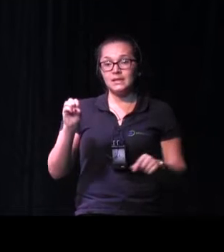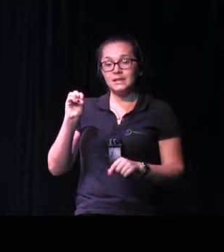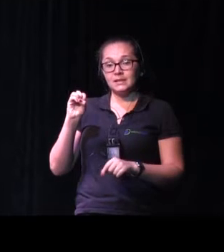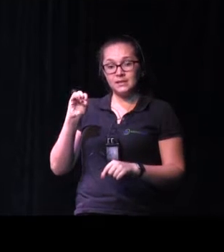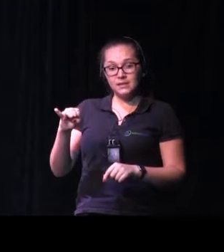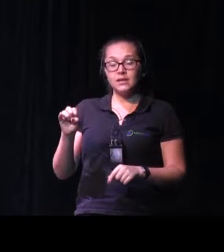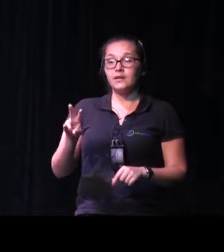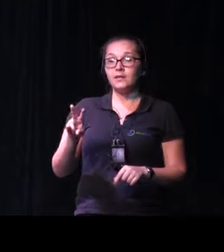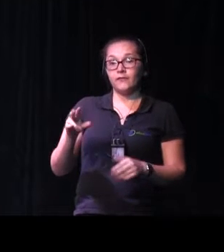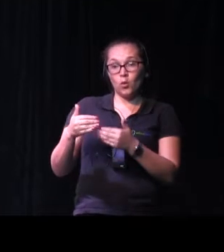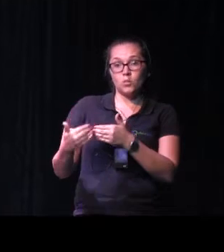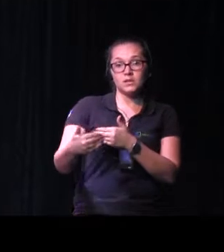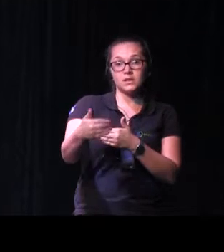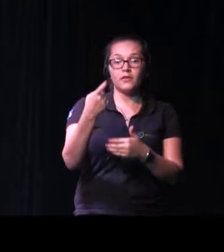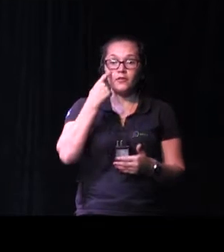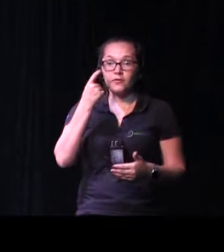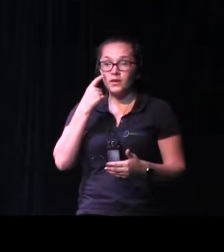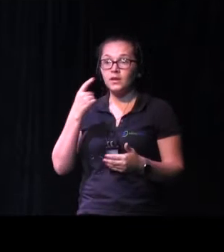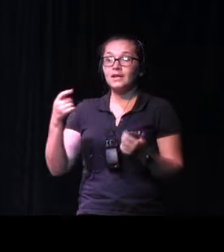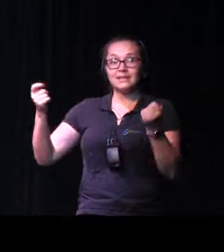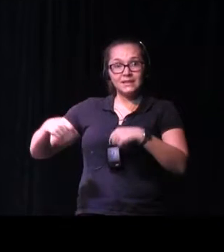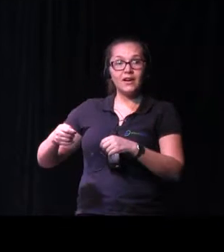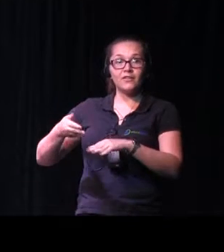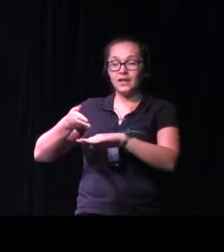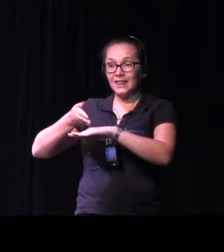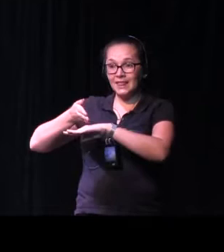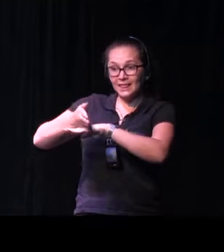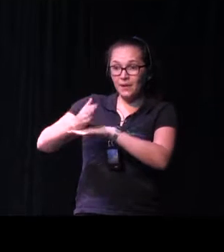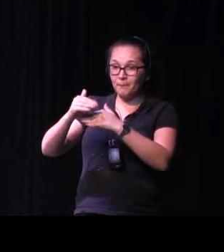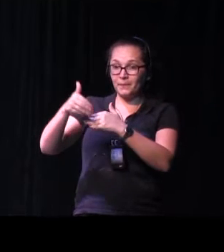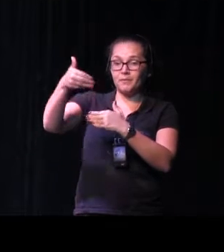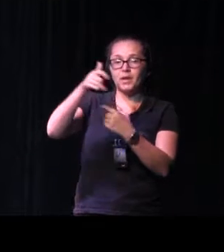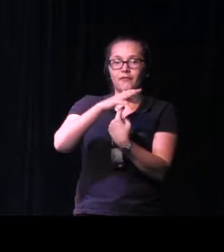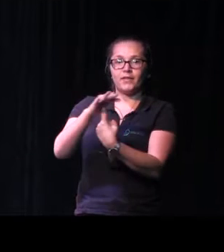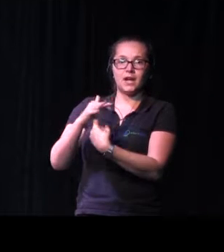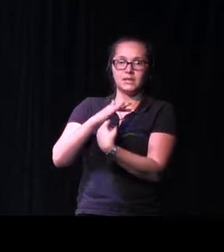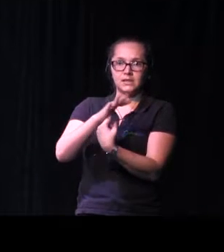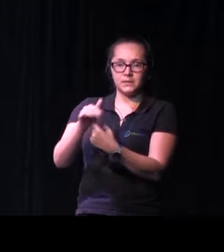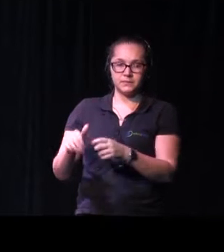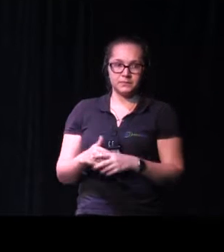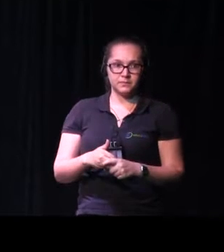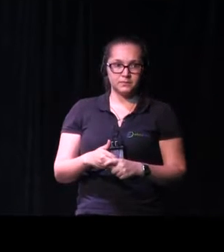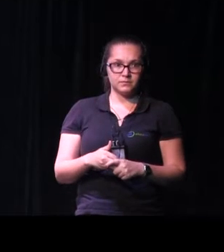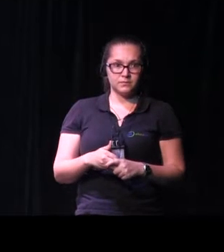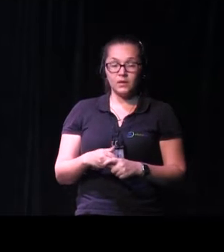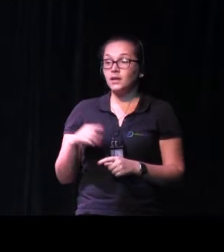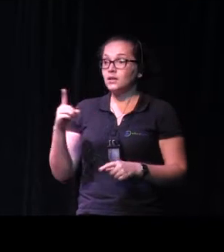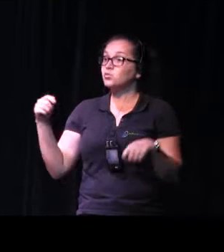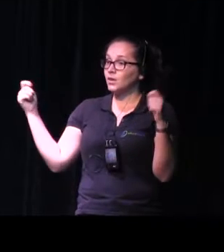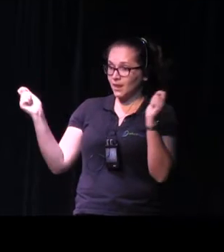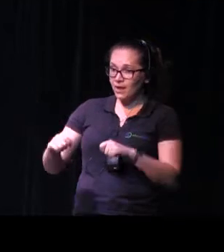lado contrário. Se vamos para elementos clássicos, deveríamos ter entrado pela frente da praça